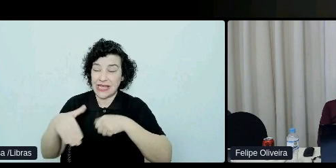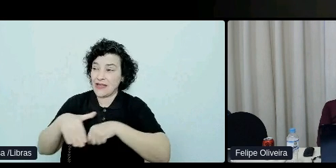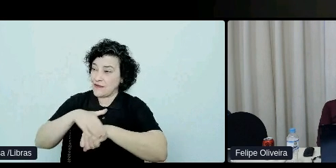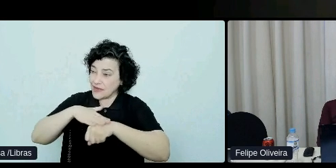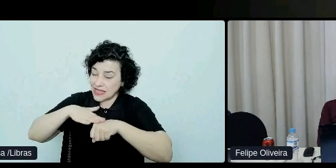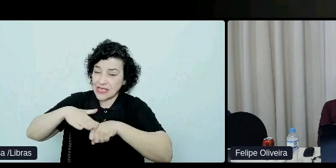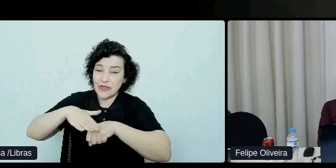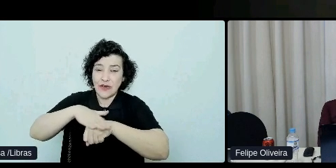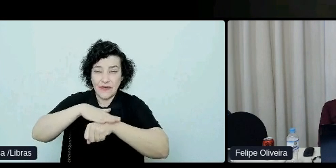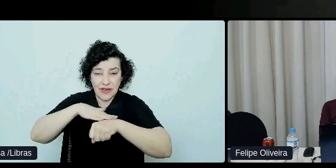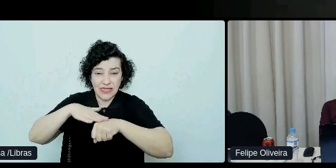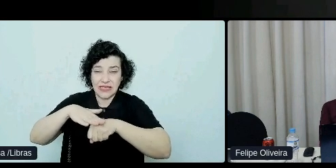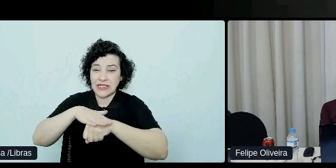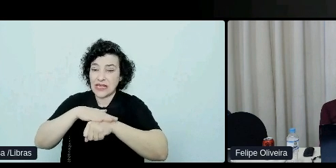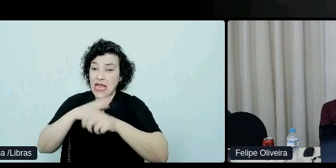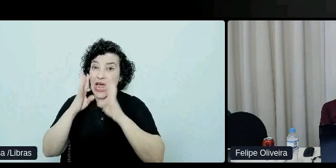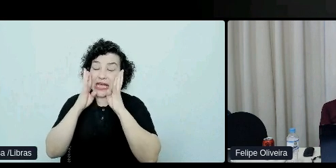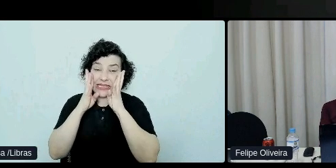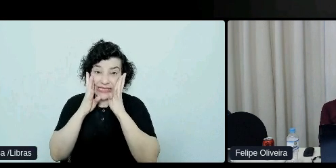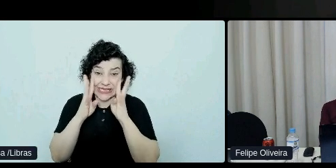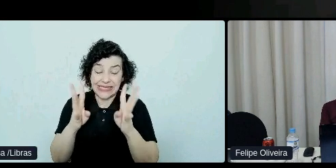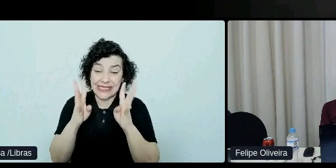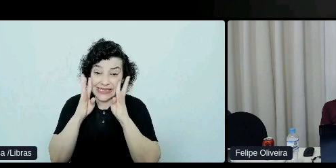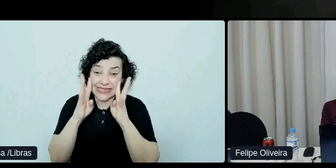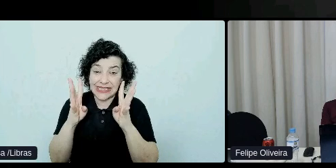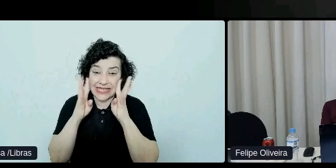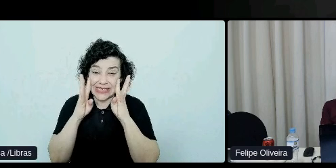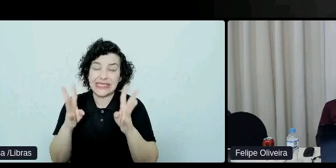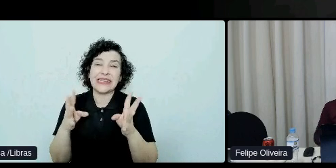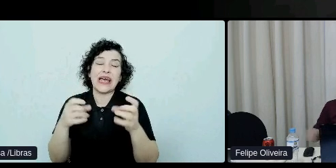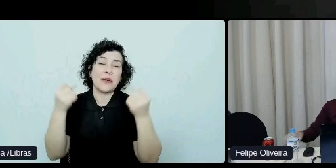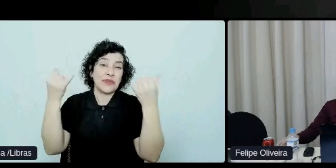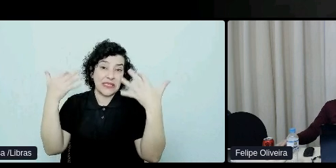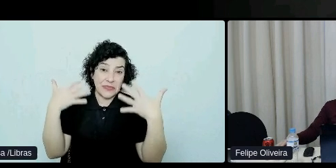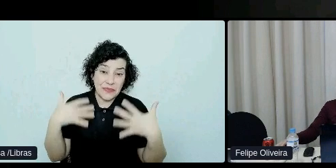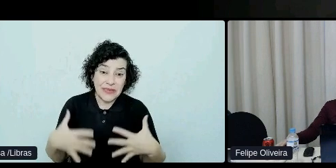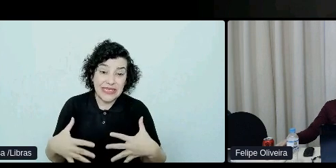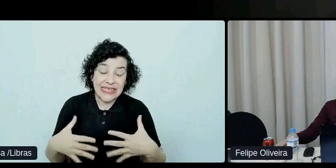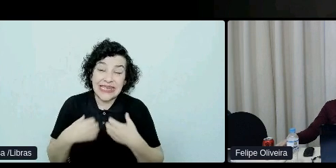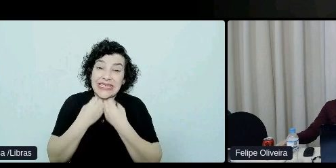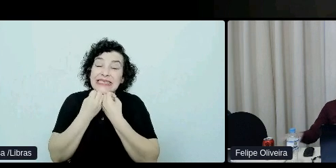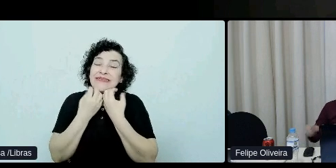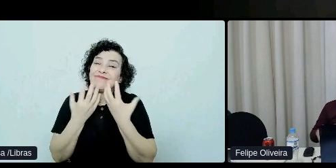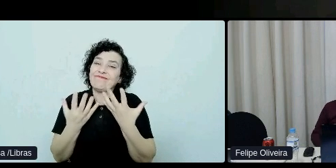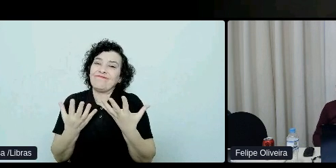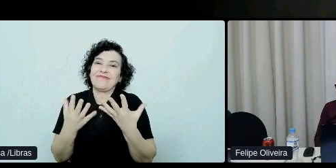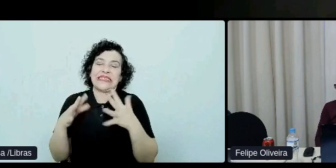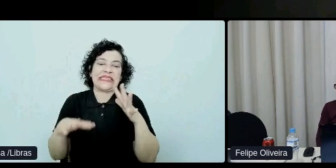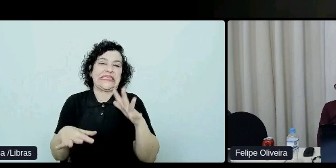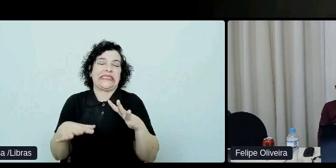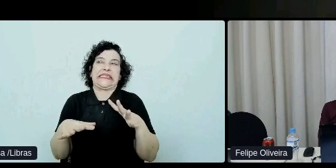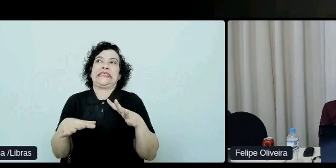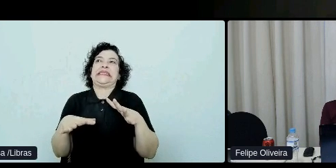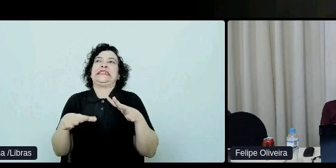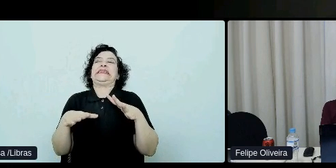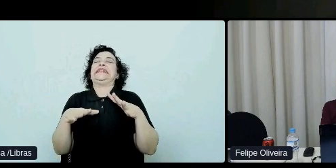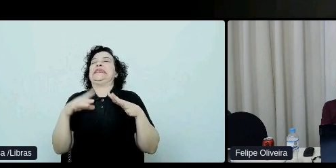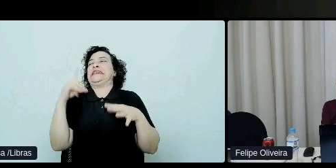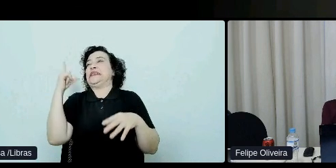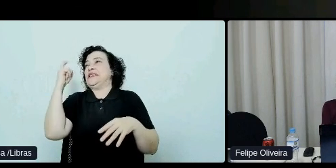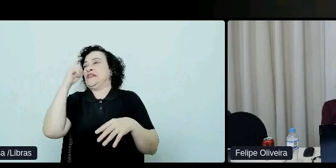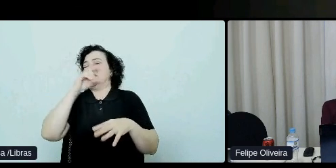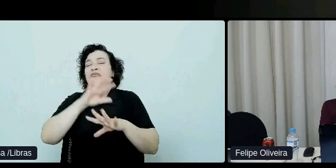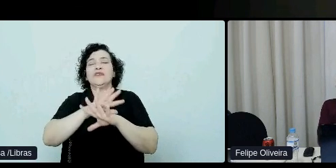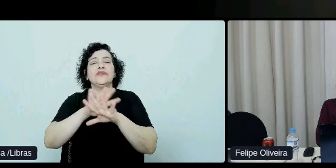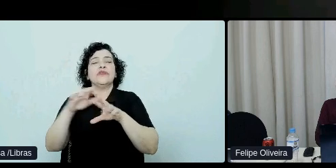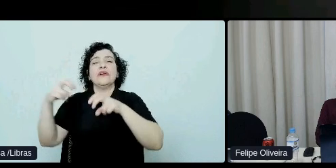ela, você quer que ela preste atenção em alguma coisa e comente sobre aquilo, demanda muita energia. Então, pelo menos se você